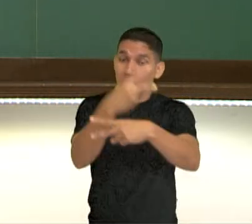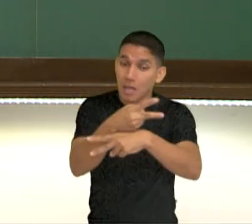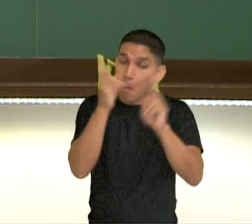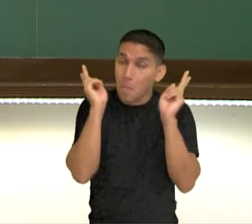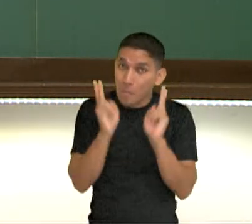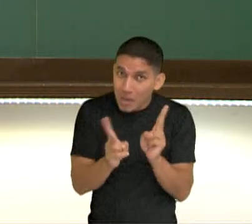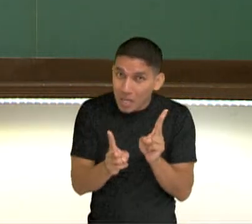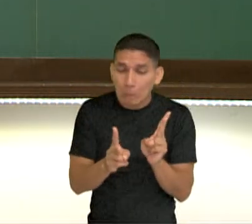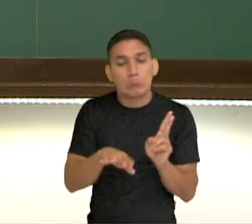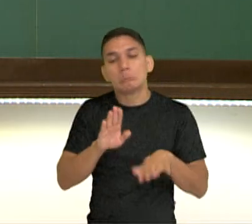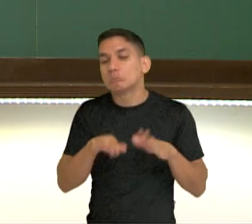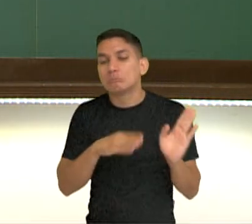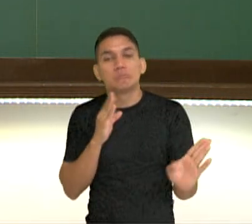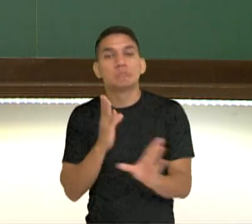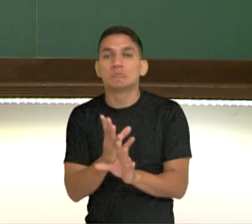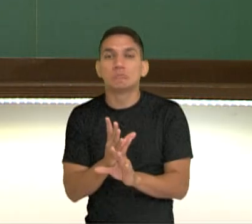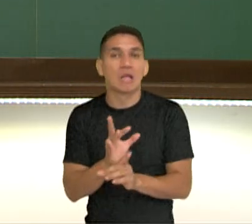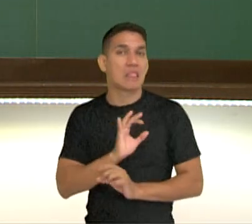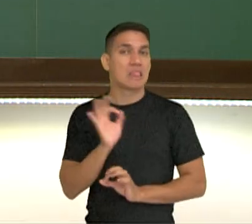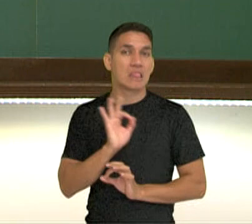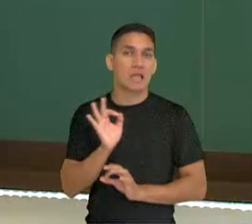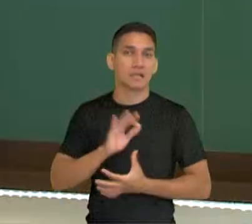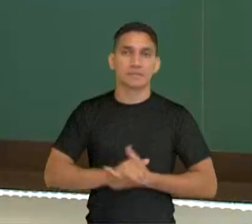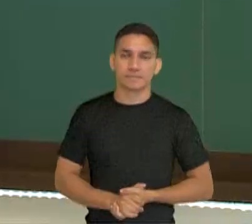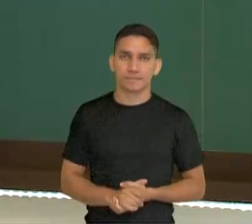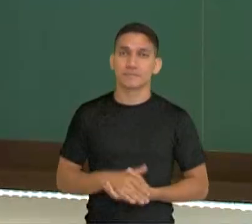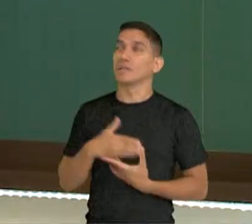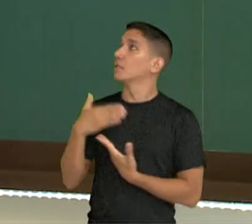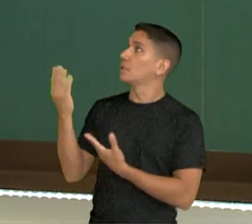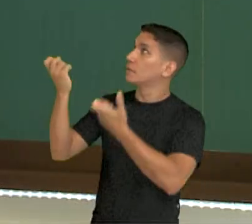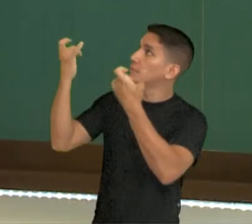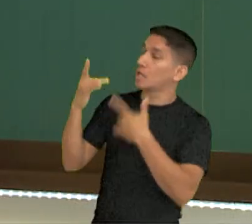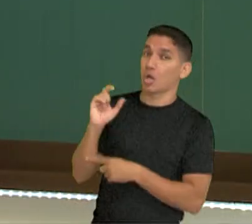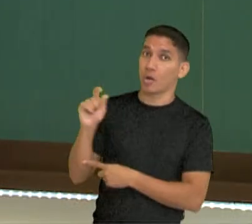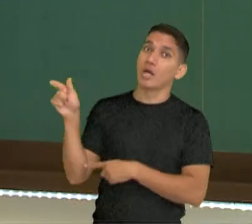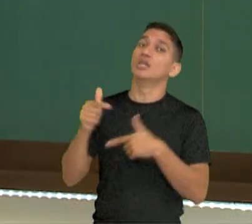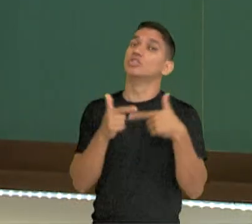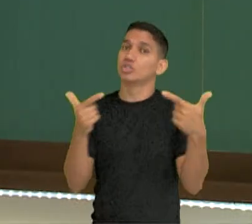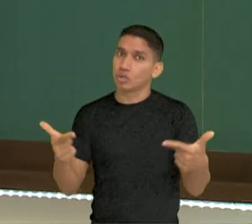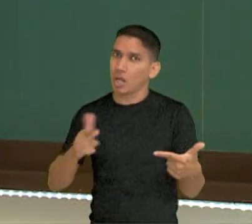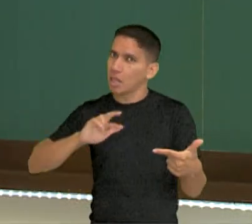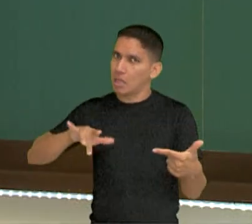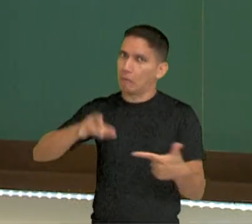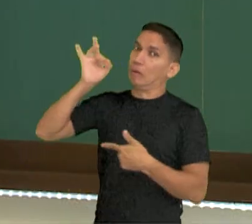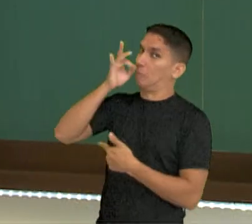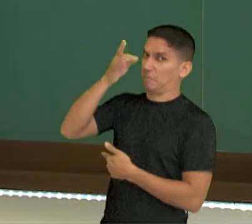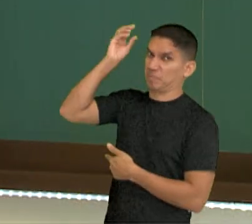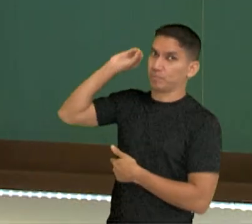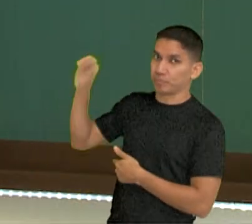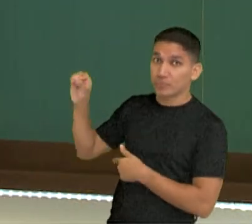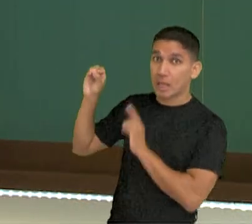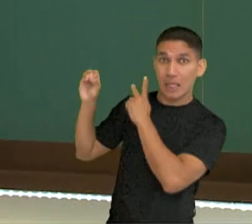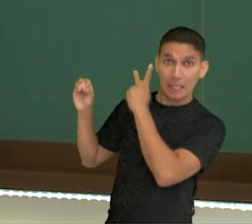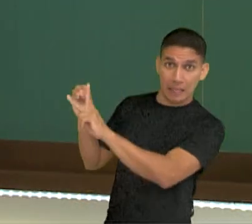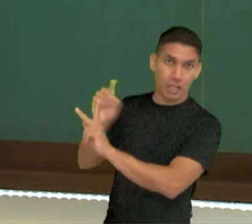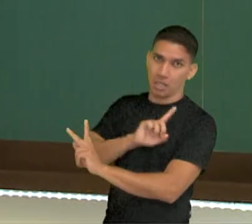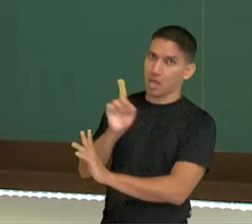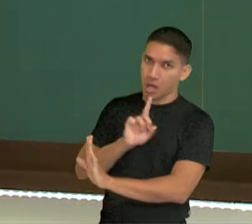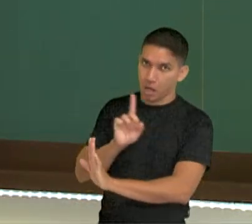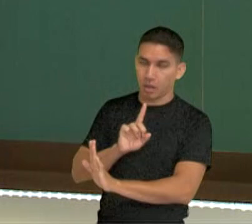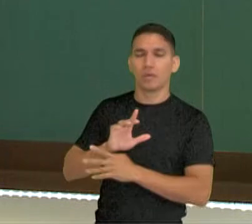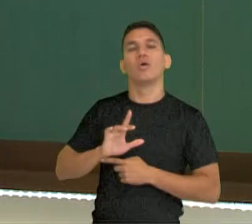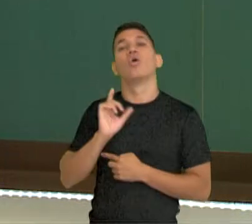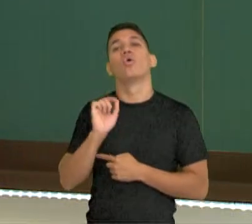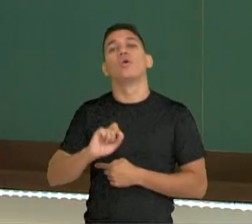em conclusão nenhuma. Em nenhuma conclusão, né? Então aqui está dizendo que apesar de sorte, a gente não está desfazendo das teorias de Mendel, tá, gente?